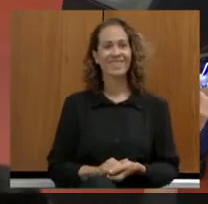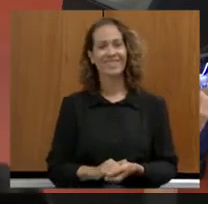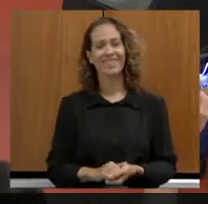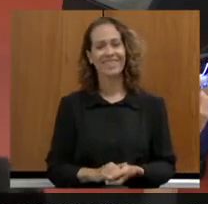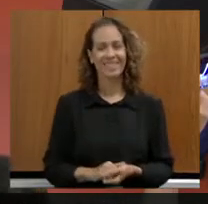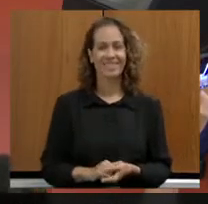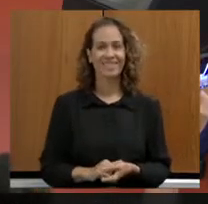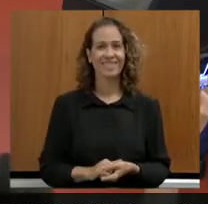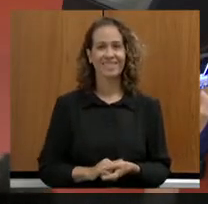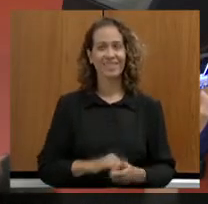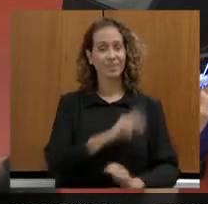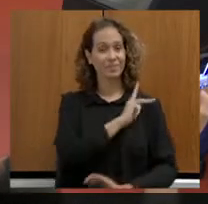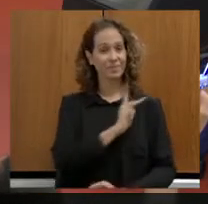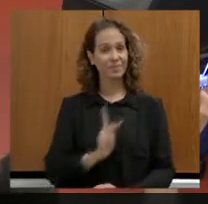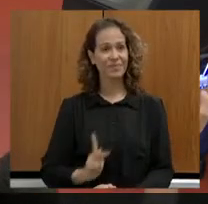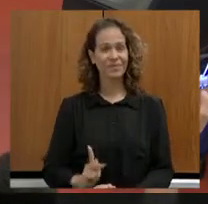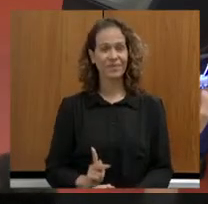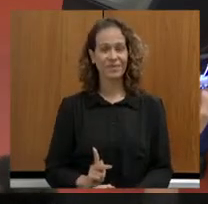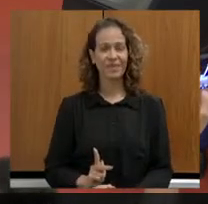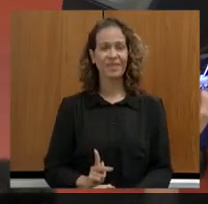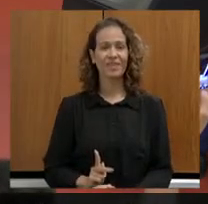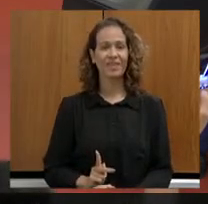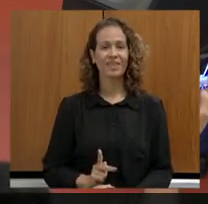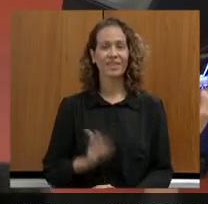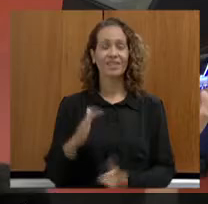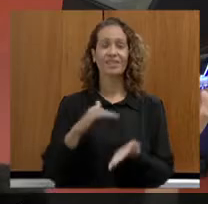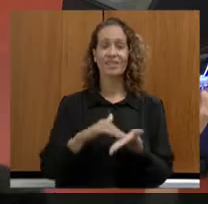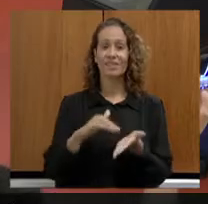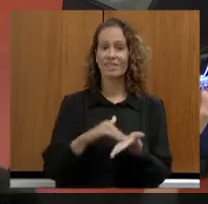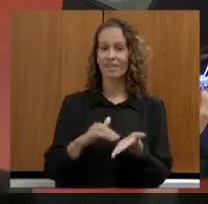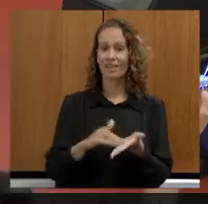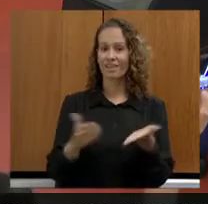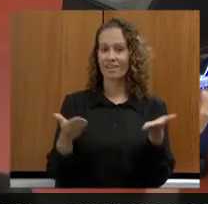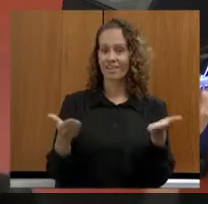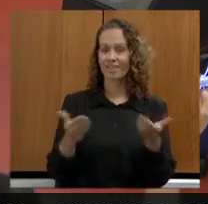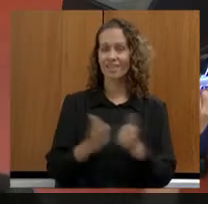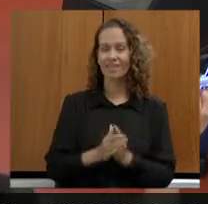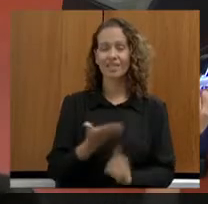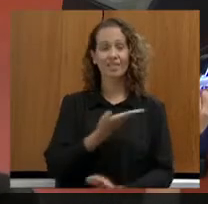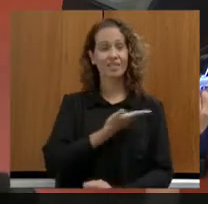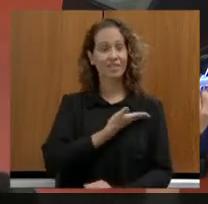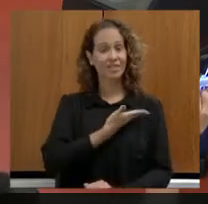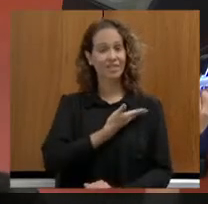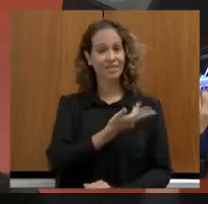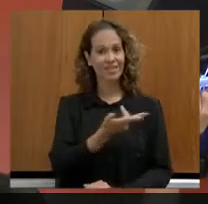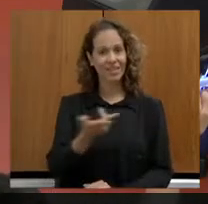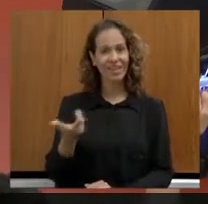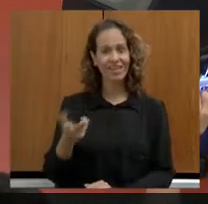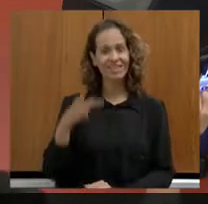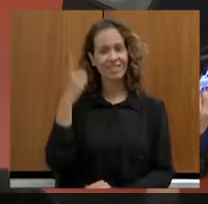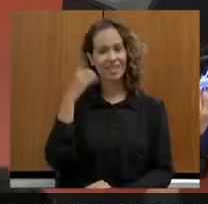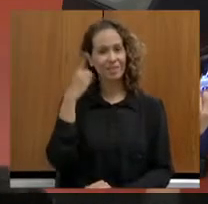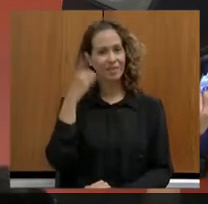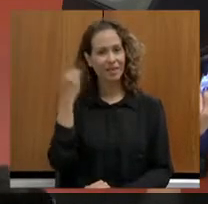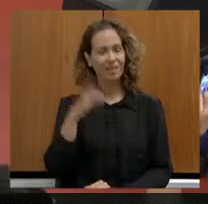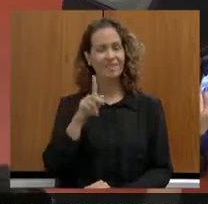senhora Presidente senhora secretária colegas deputados